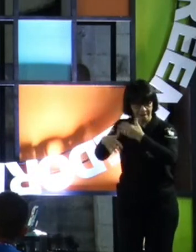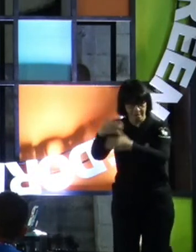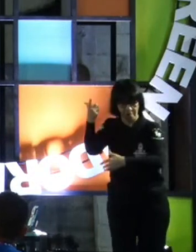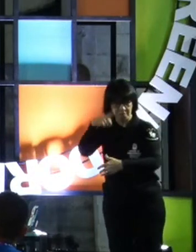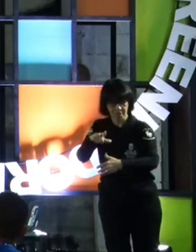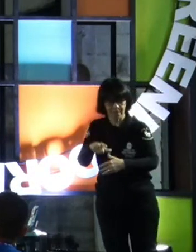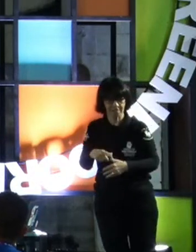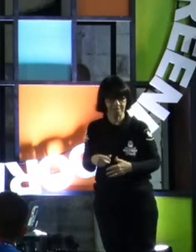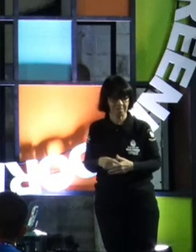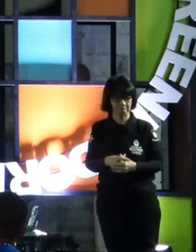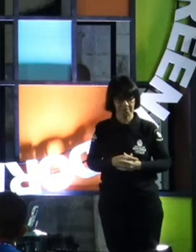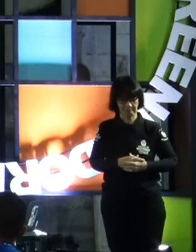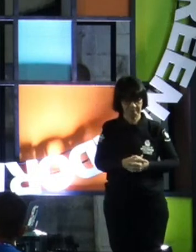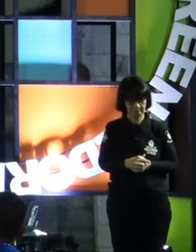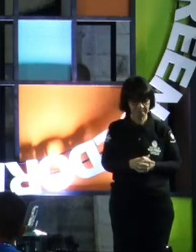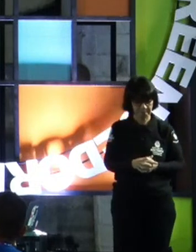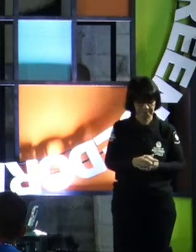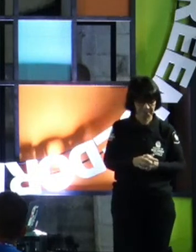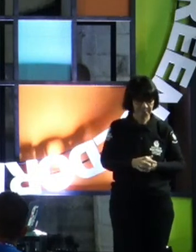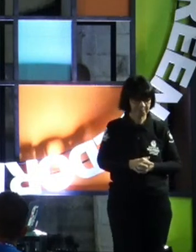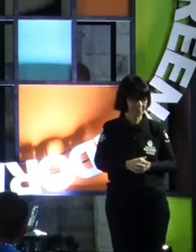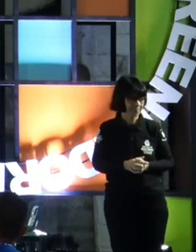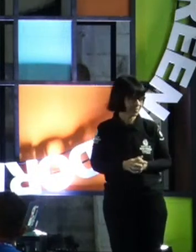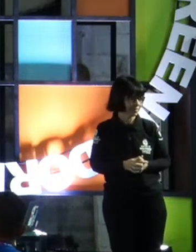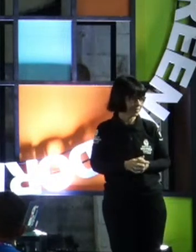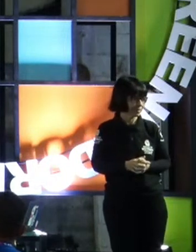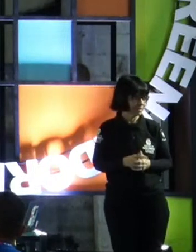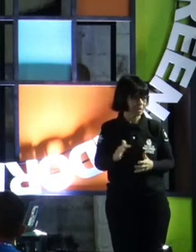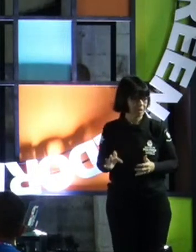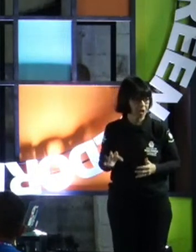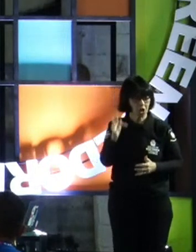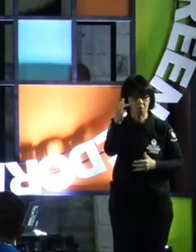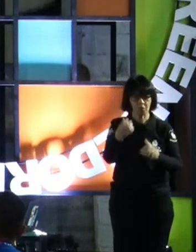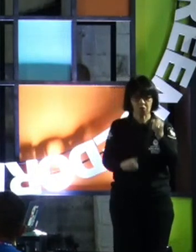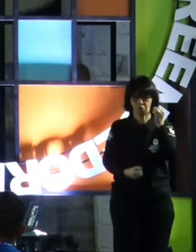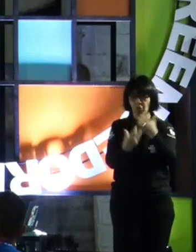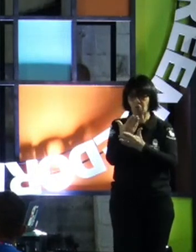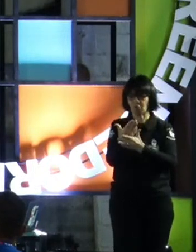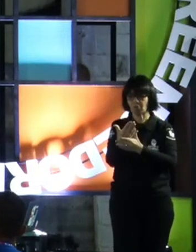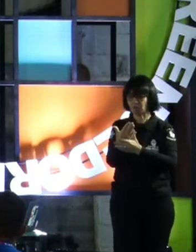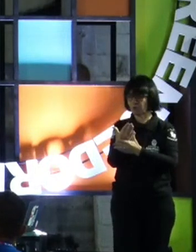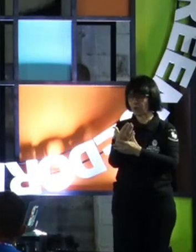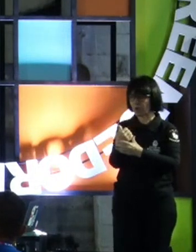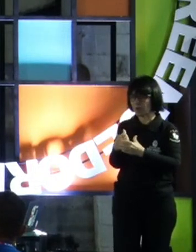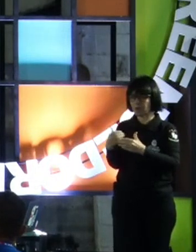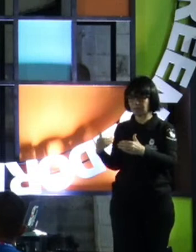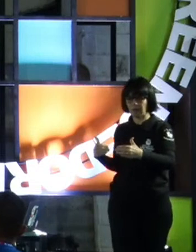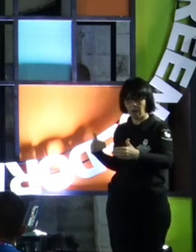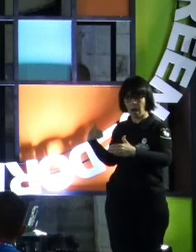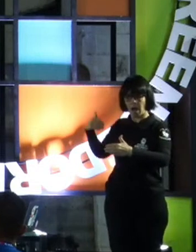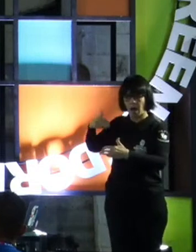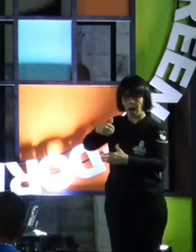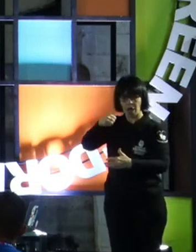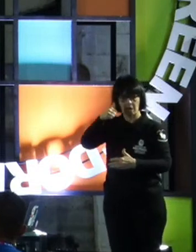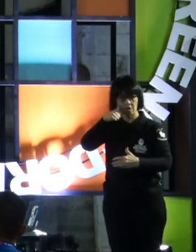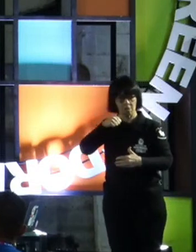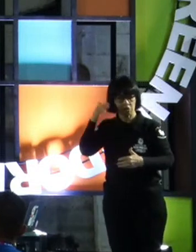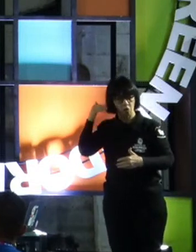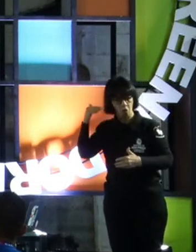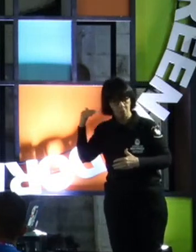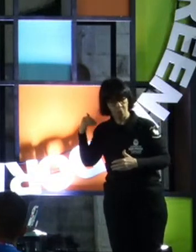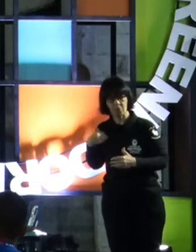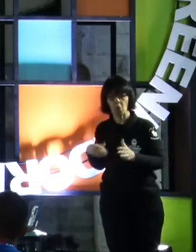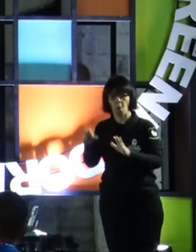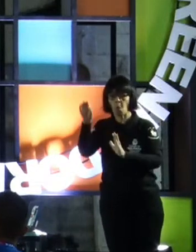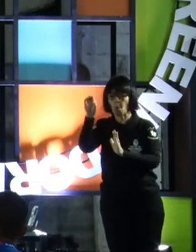esse conteúdo, então relevem. O futuro ele vem de Célia Chakriabá com o